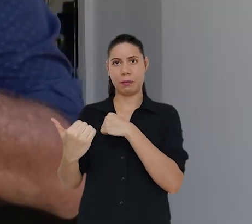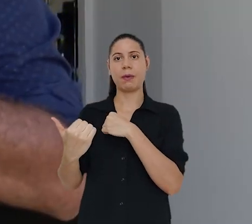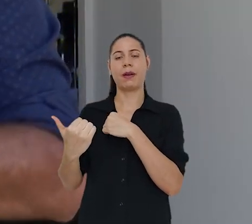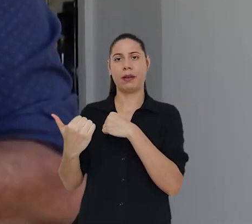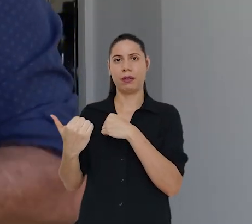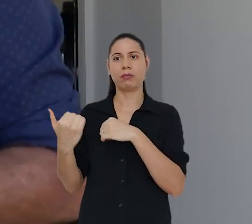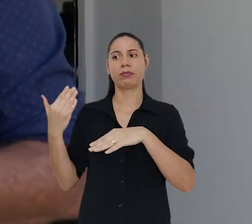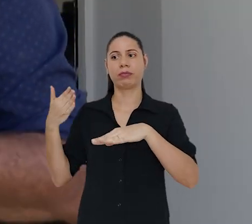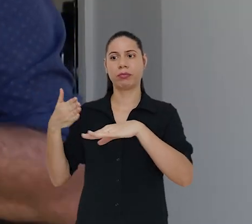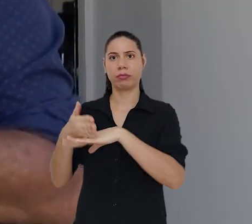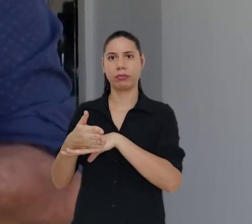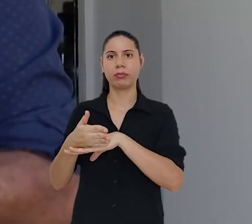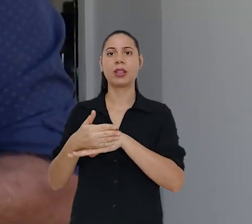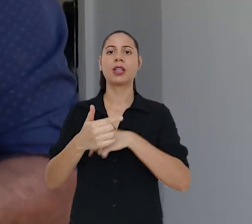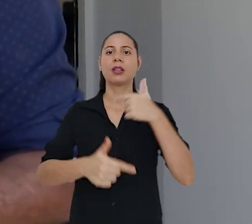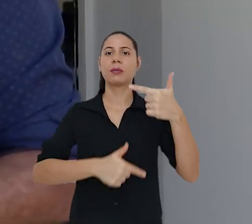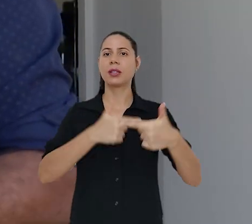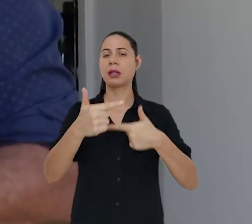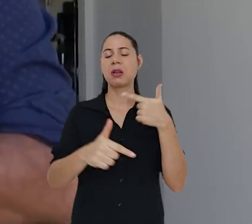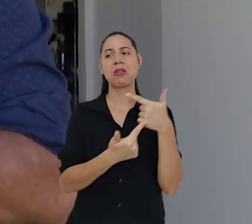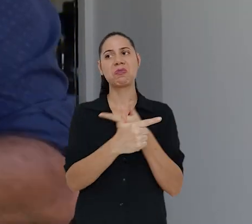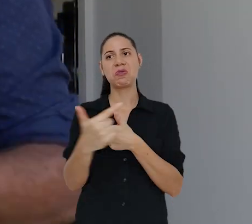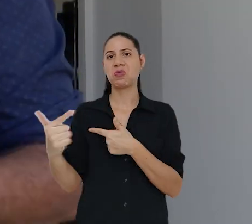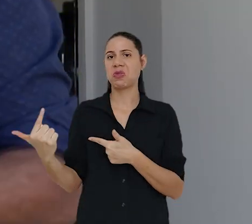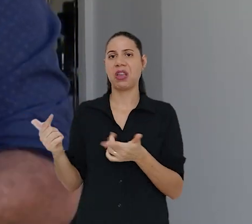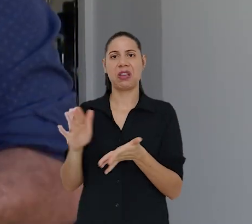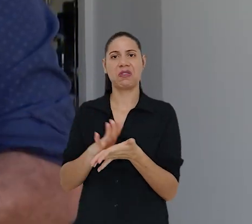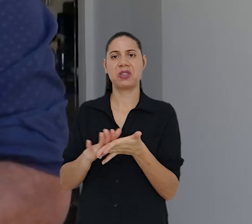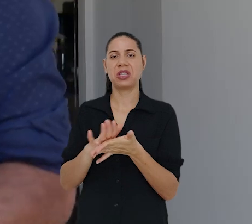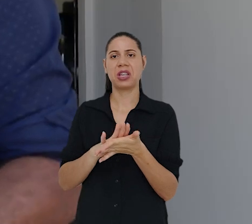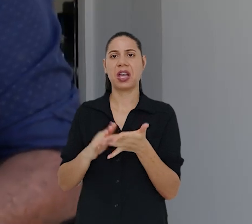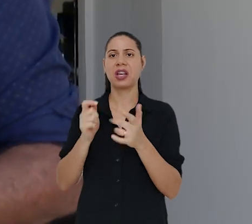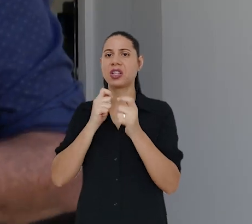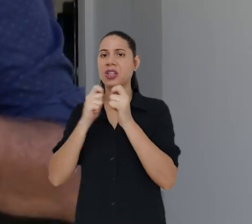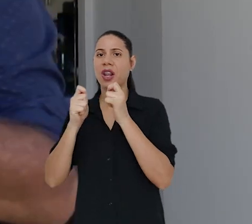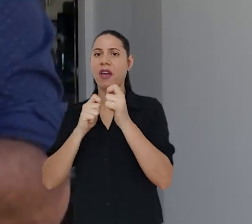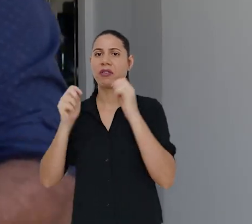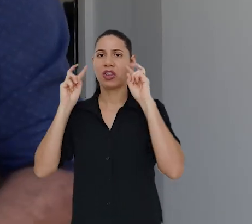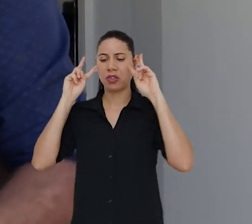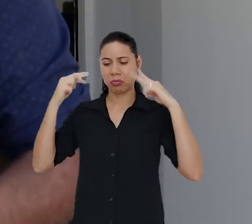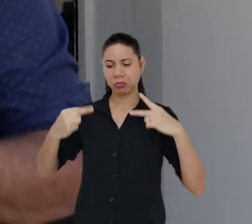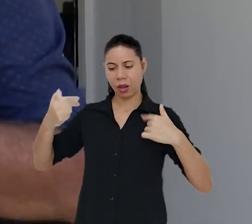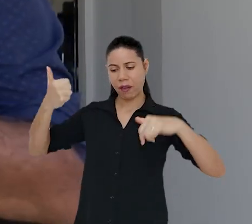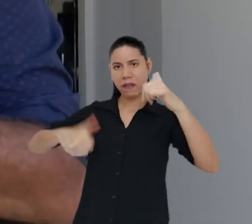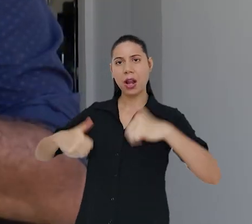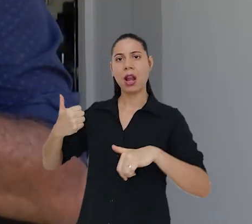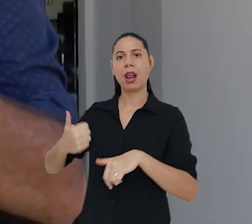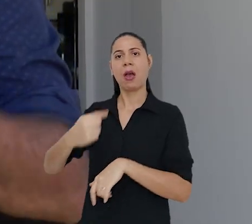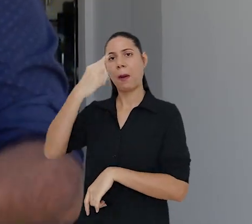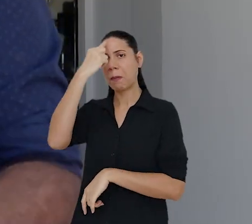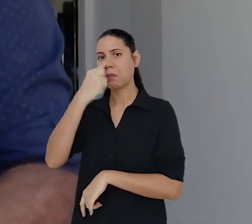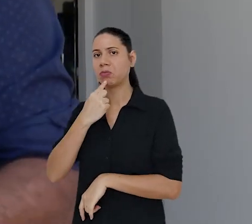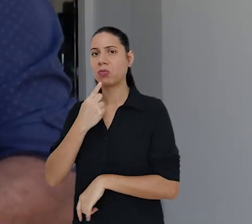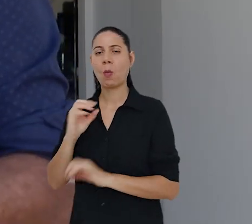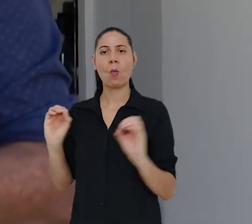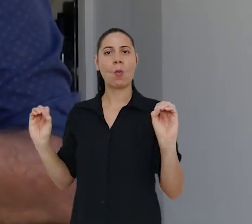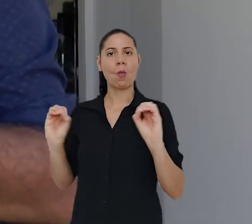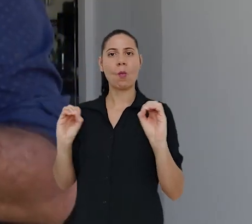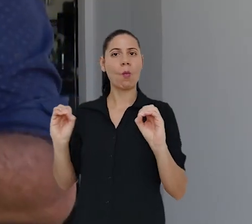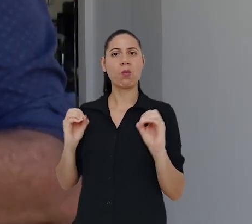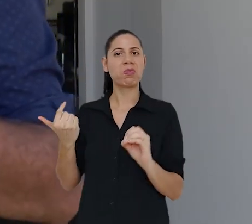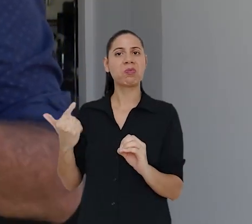eu tomei posse, depois eu entrei em exercício e não houve nenhum tipo nem de entrevista física, nem pessoal, né, no